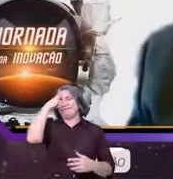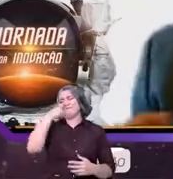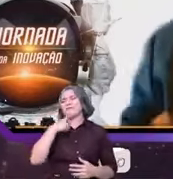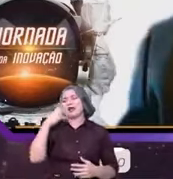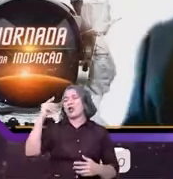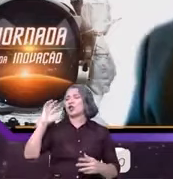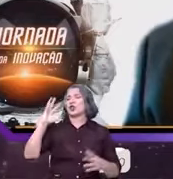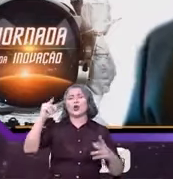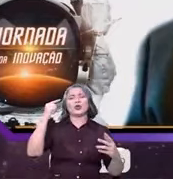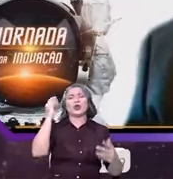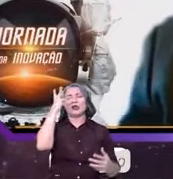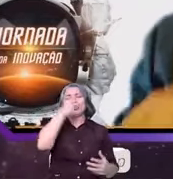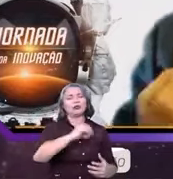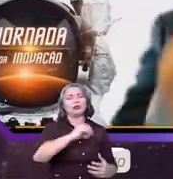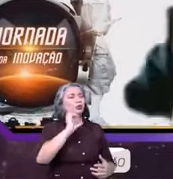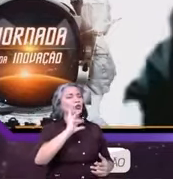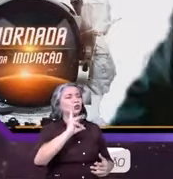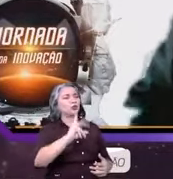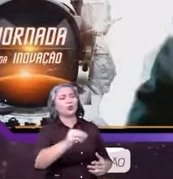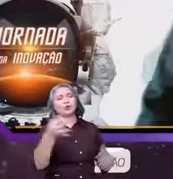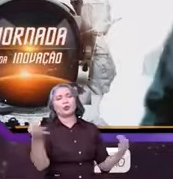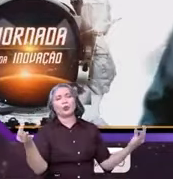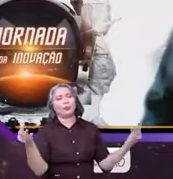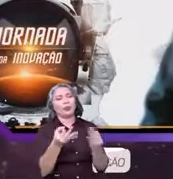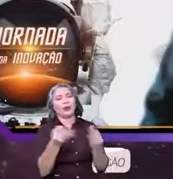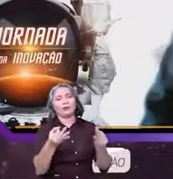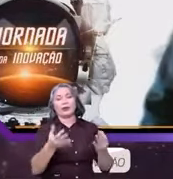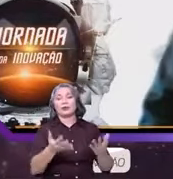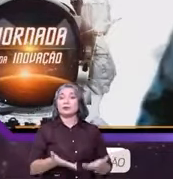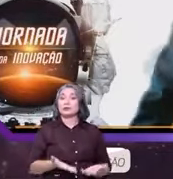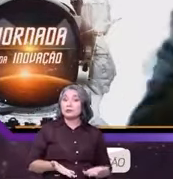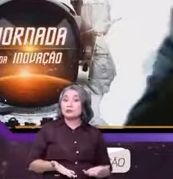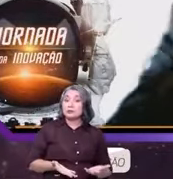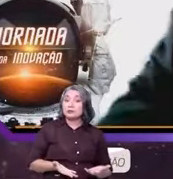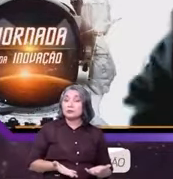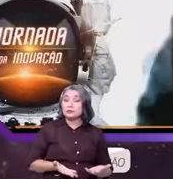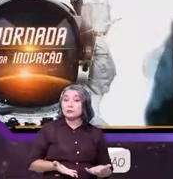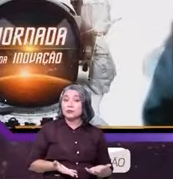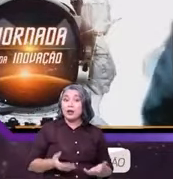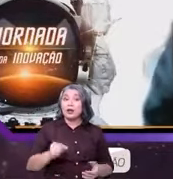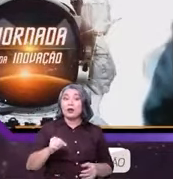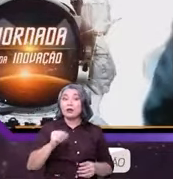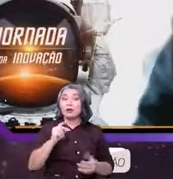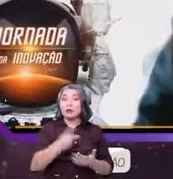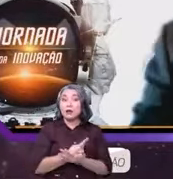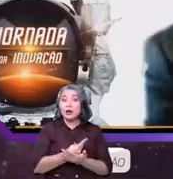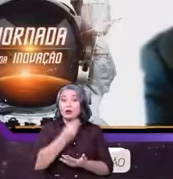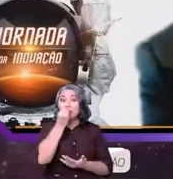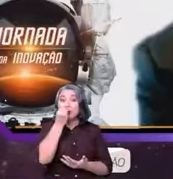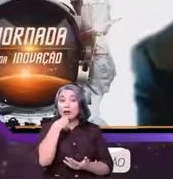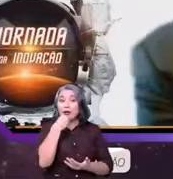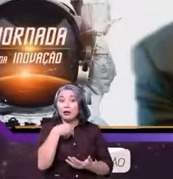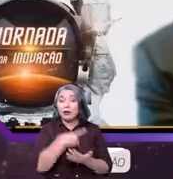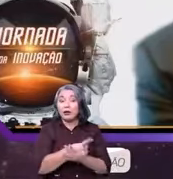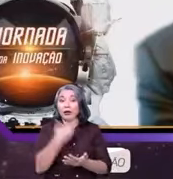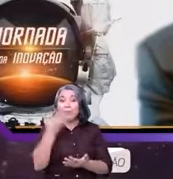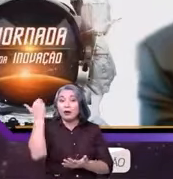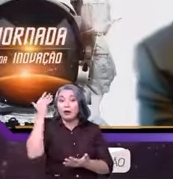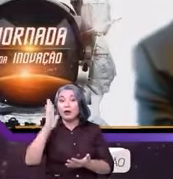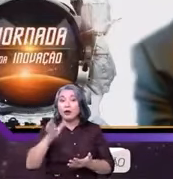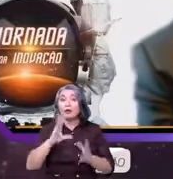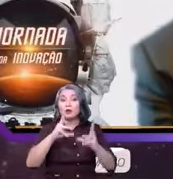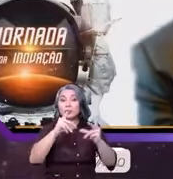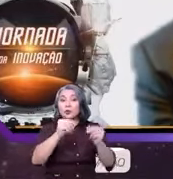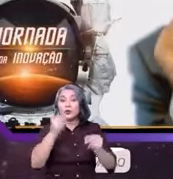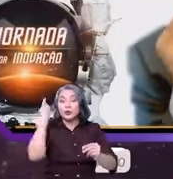Todo mundo é lindo, tudo dá certo. E os erros? E os fracassos? Porque isso tudo...